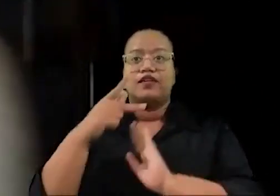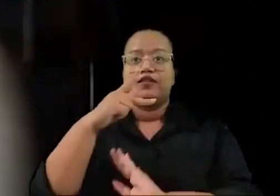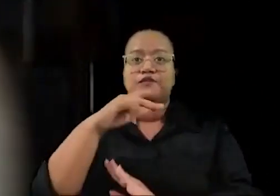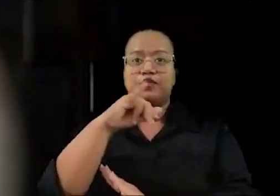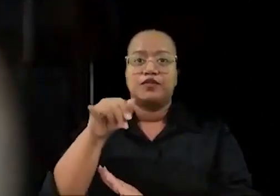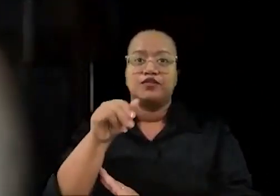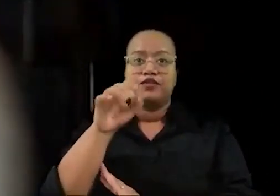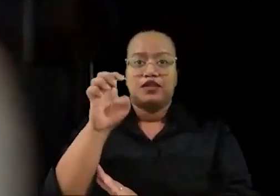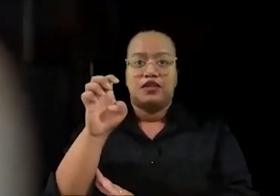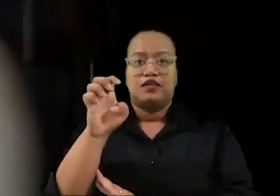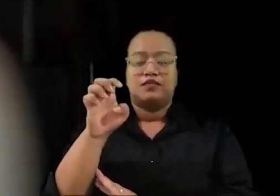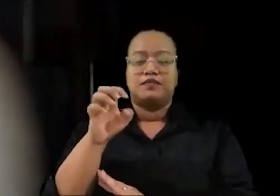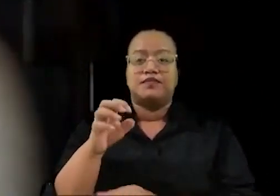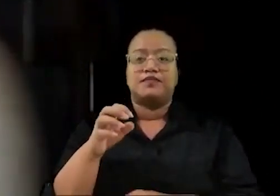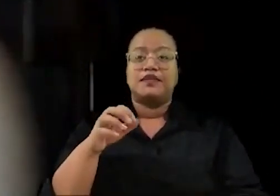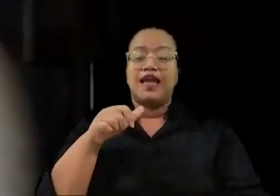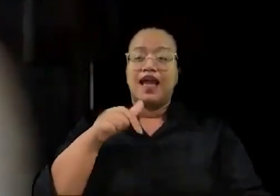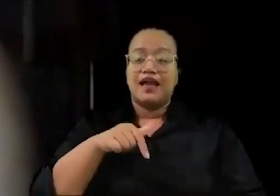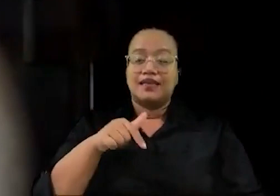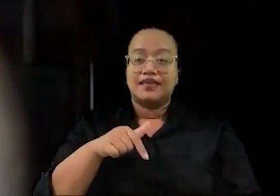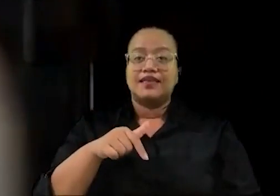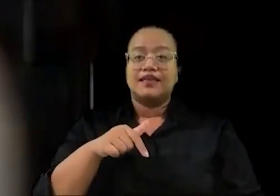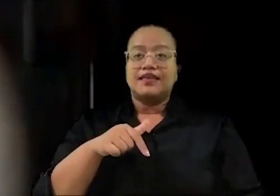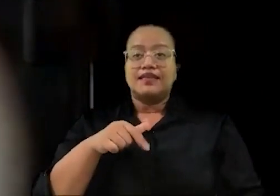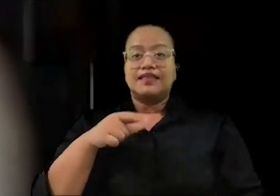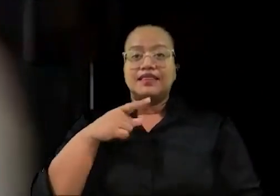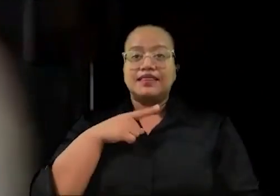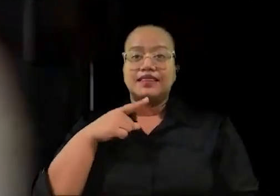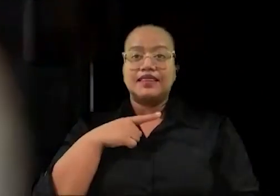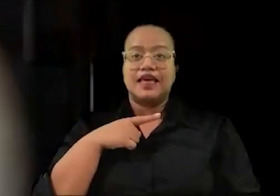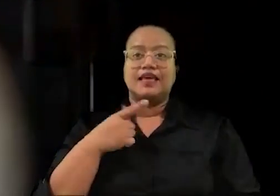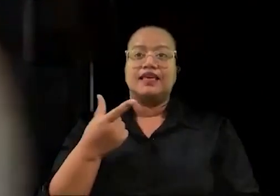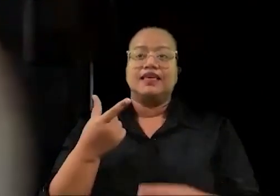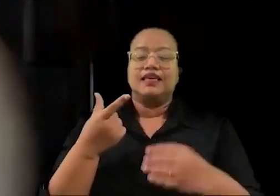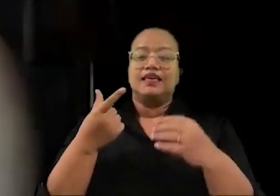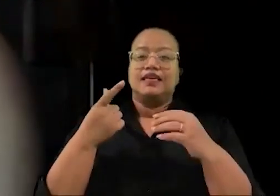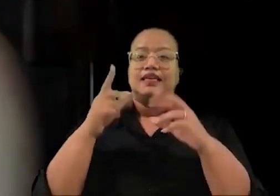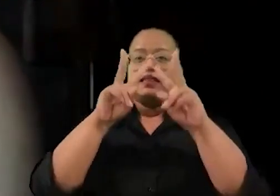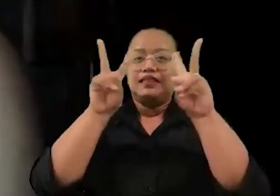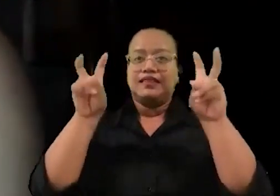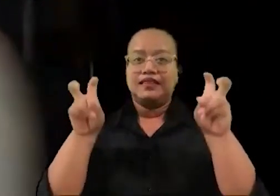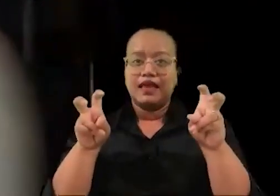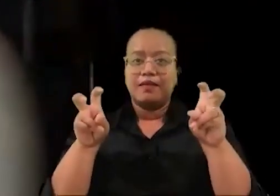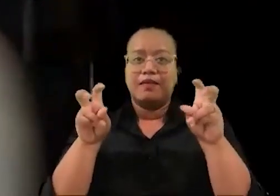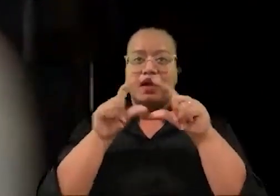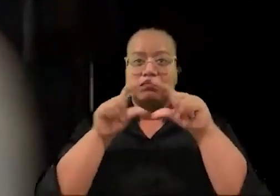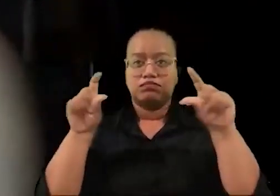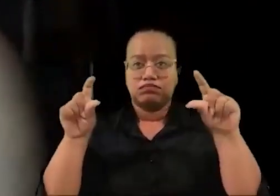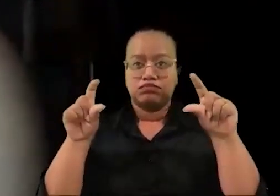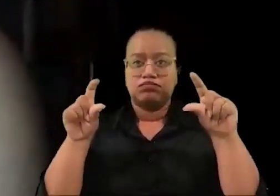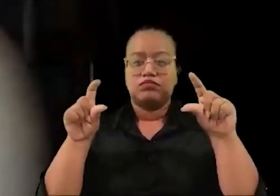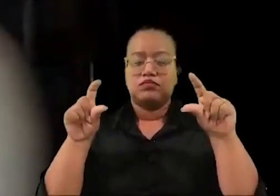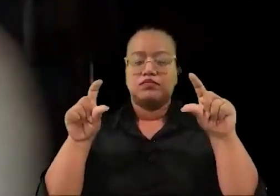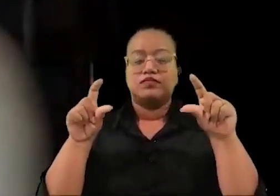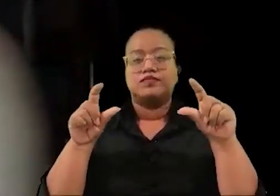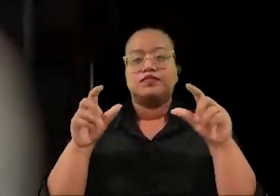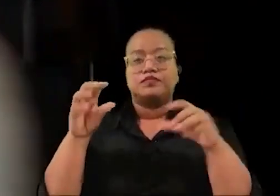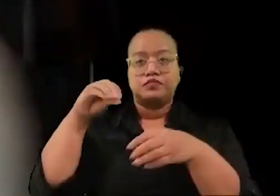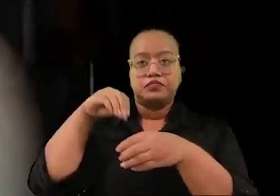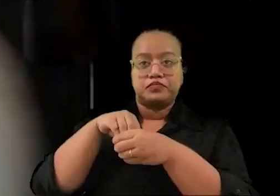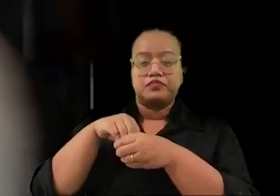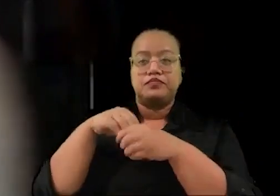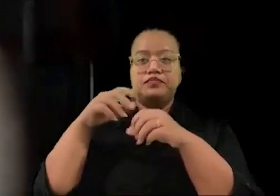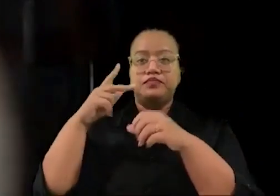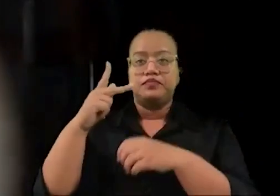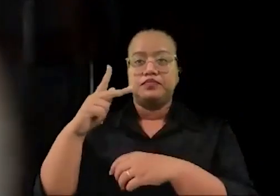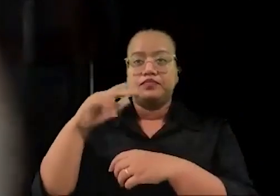esteja intitulado Fluxo CL dentro do PJE, na realidade é que veio